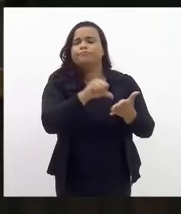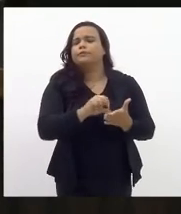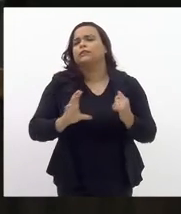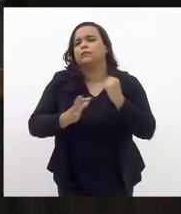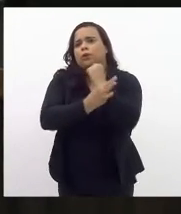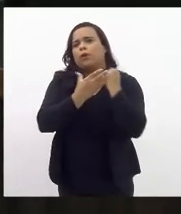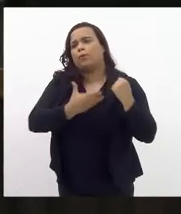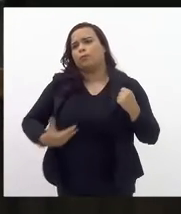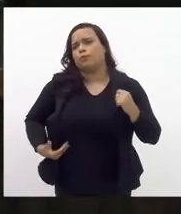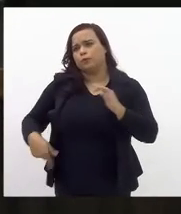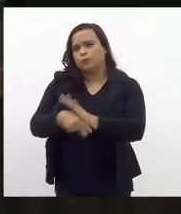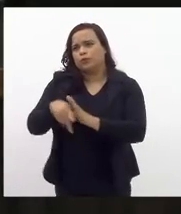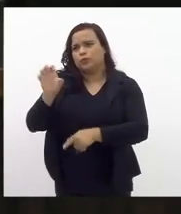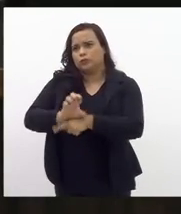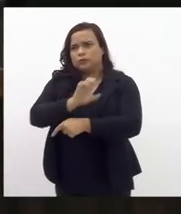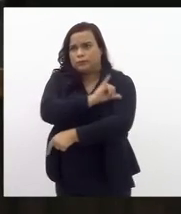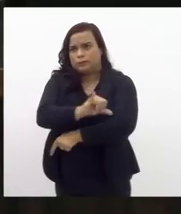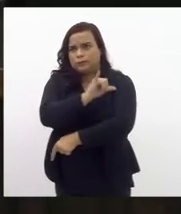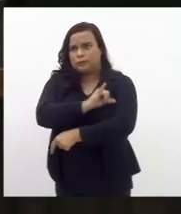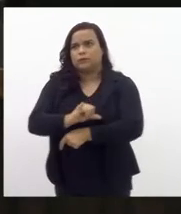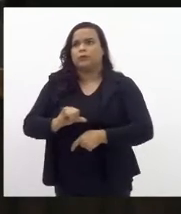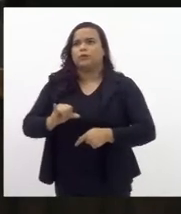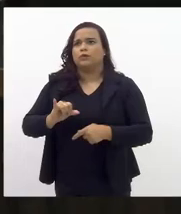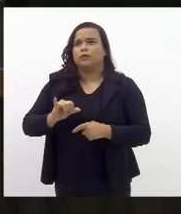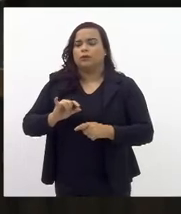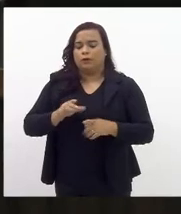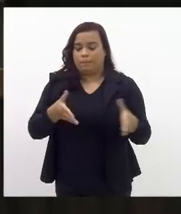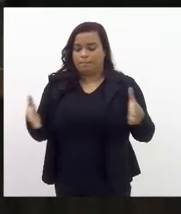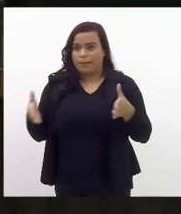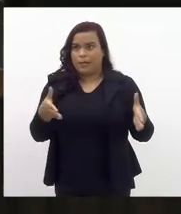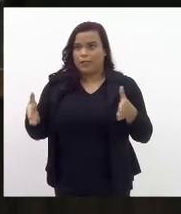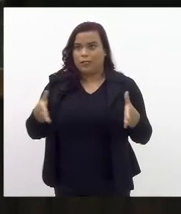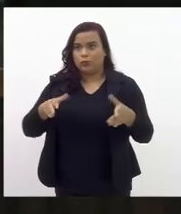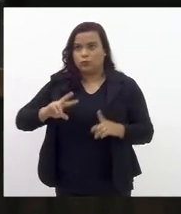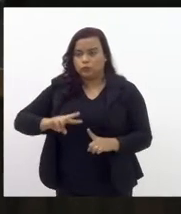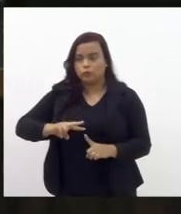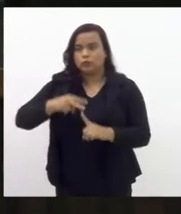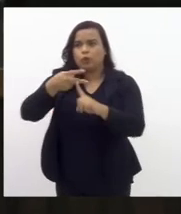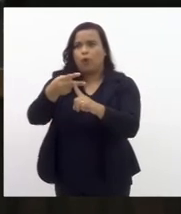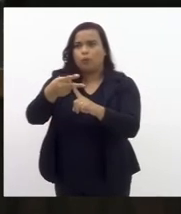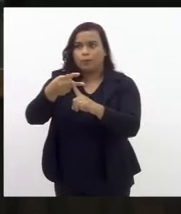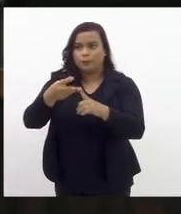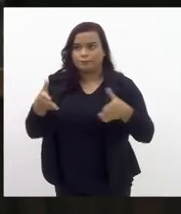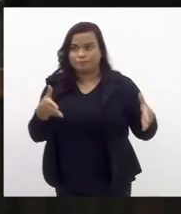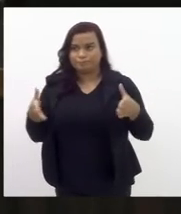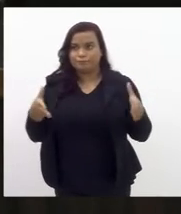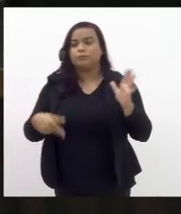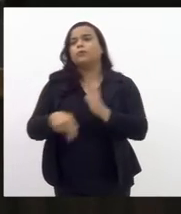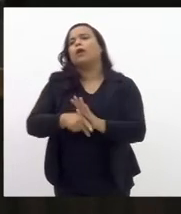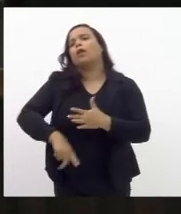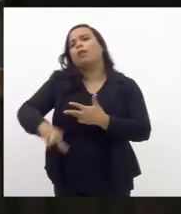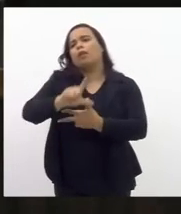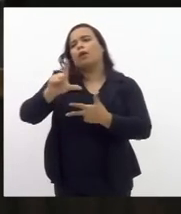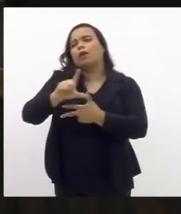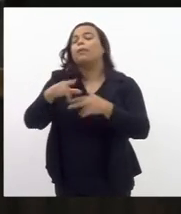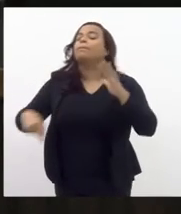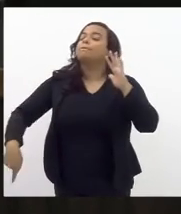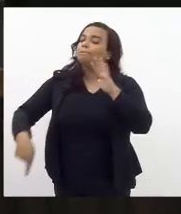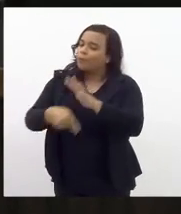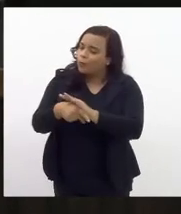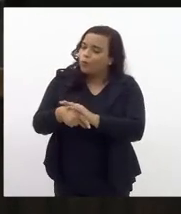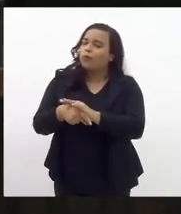Estado para o dobro do período estipulado nas legislações permanentes em decorrência da pandemia do